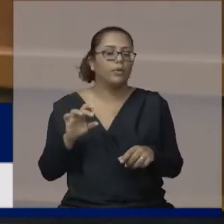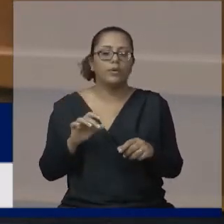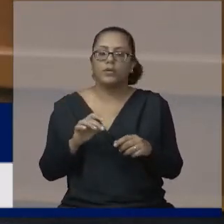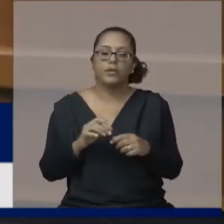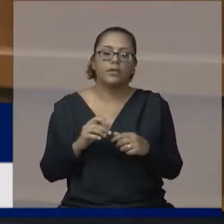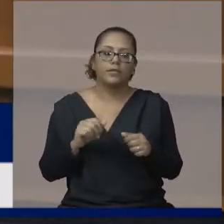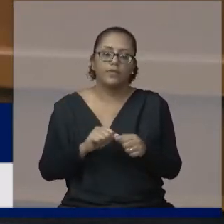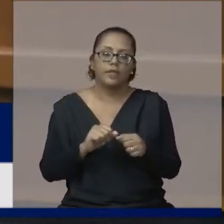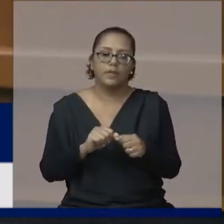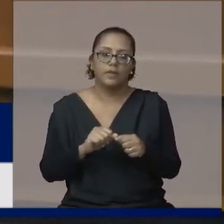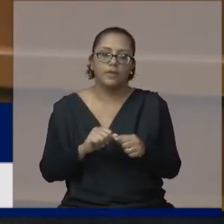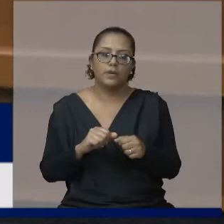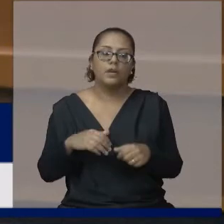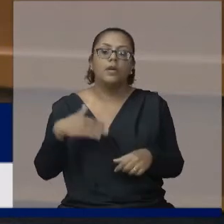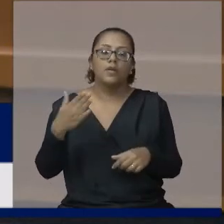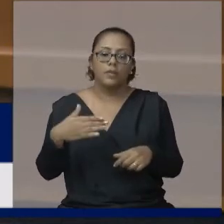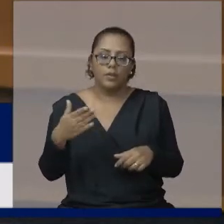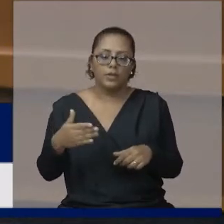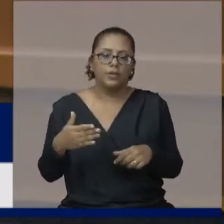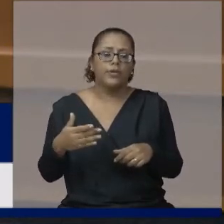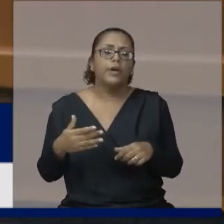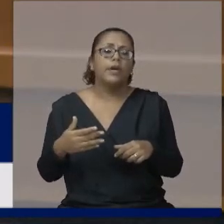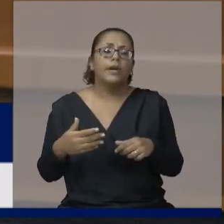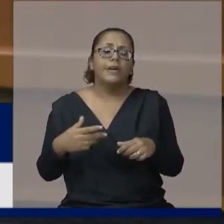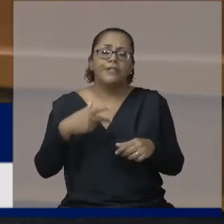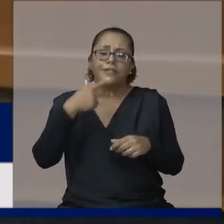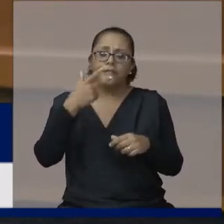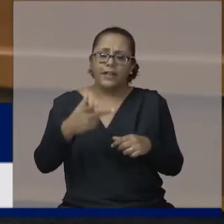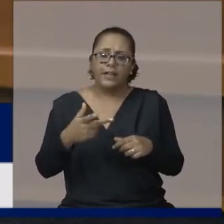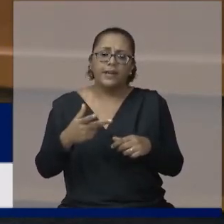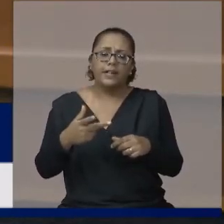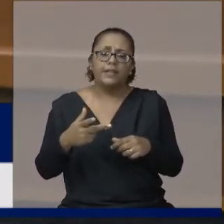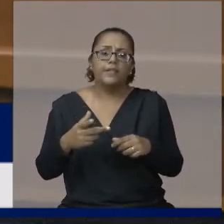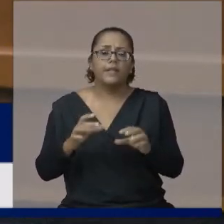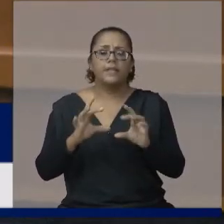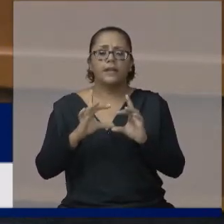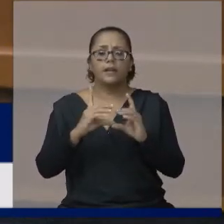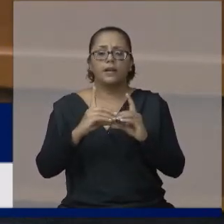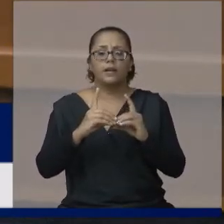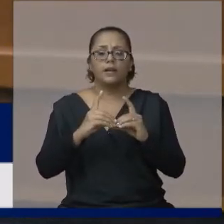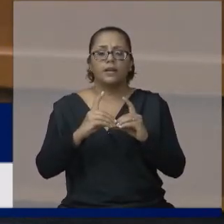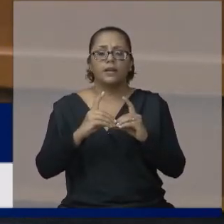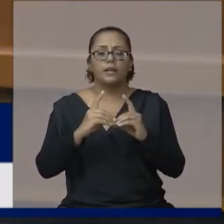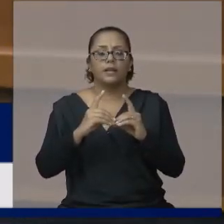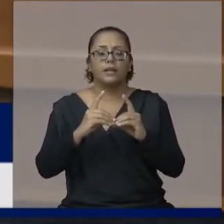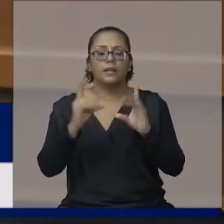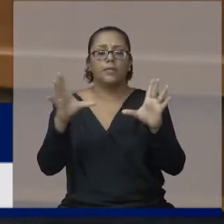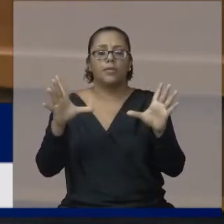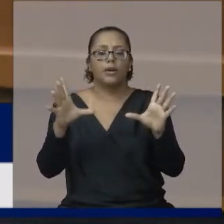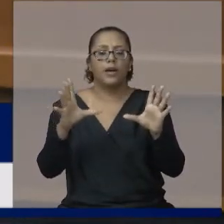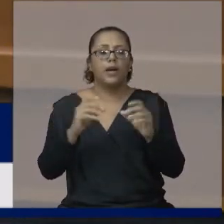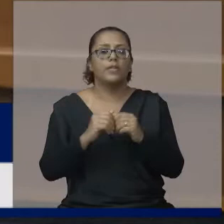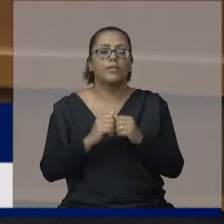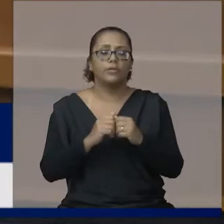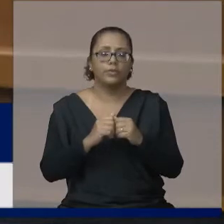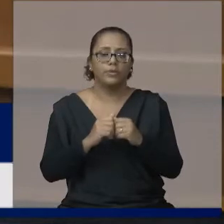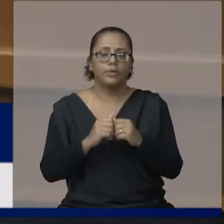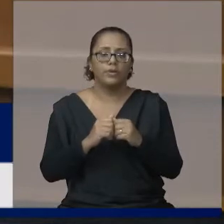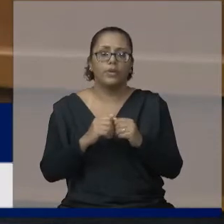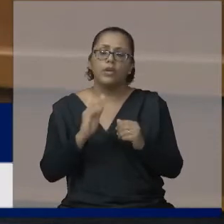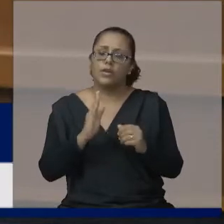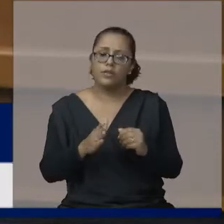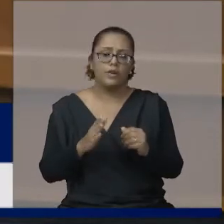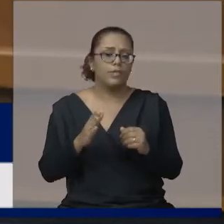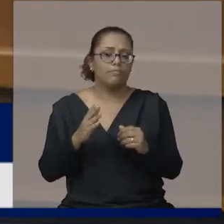Excelência coloca que vai ser democrático, que não vai tolher o direito de nenhum, já é um grande caminho que Vossa